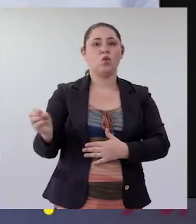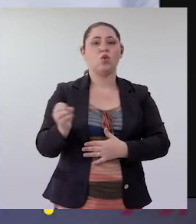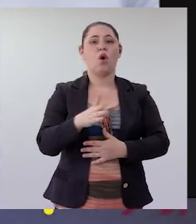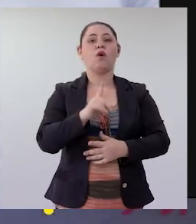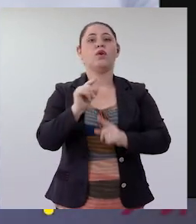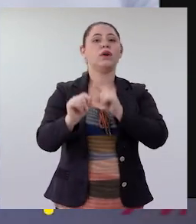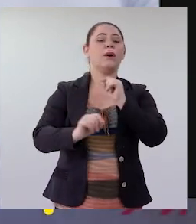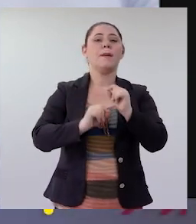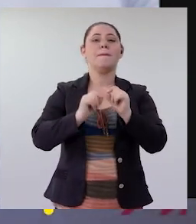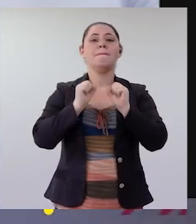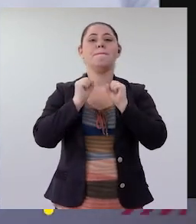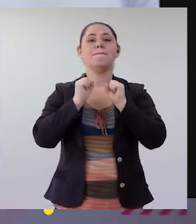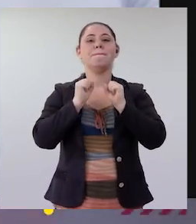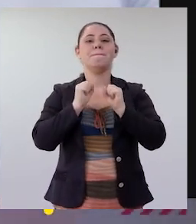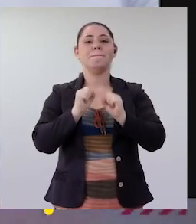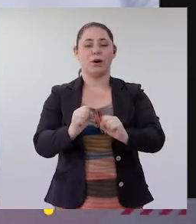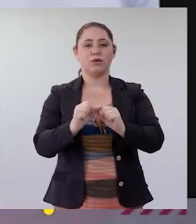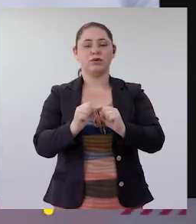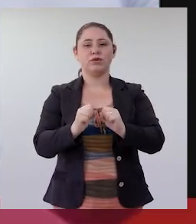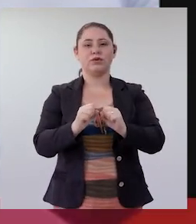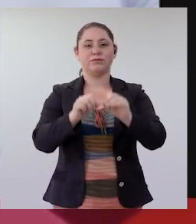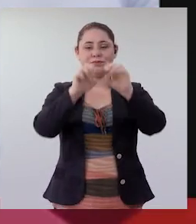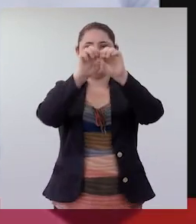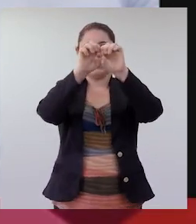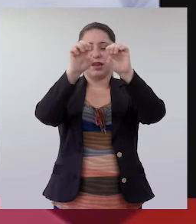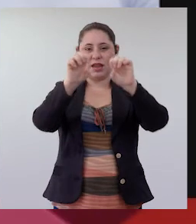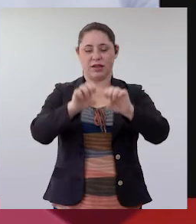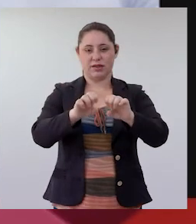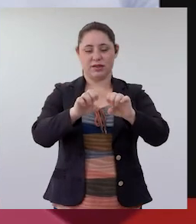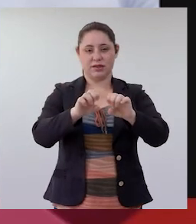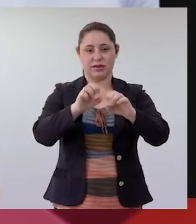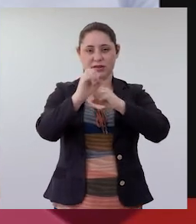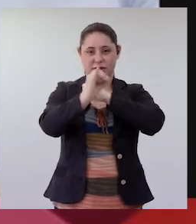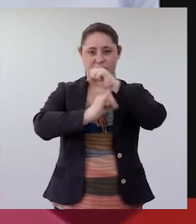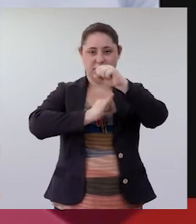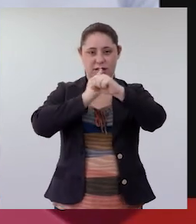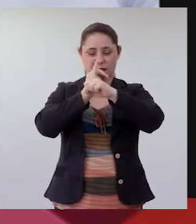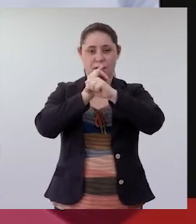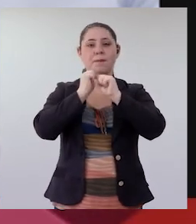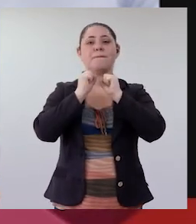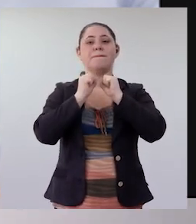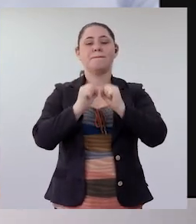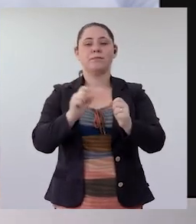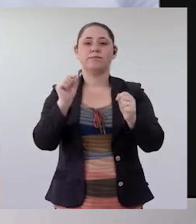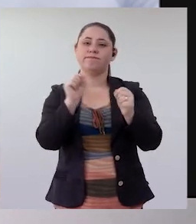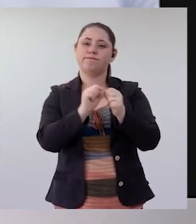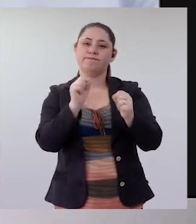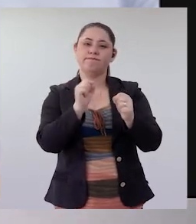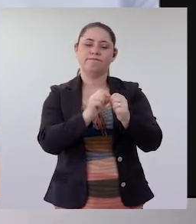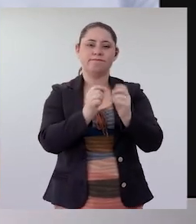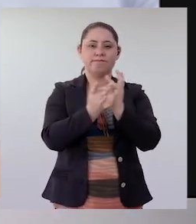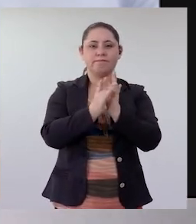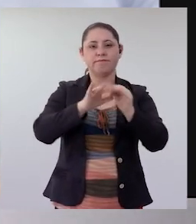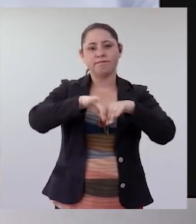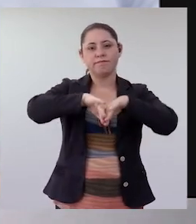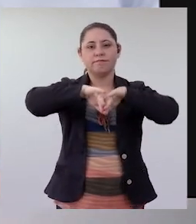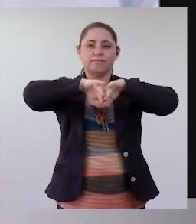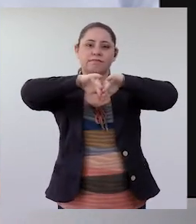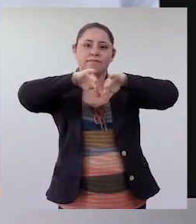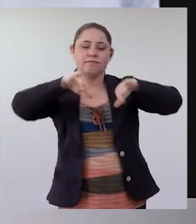adotaram foi a possibilidade da prática de atos eletrônicos. Então, hoje é possível fazer um